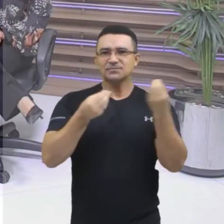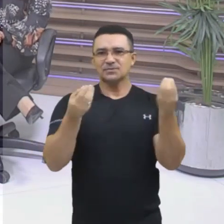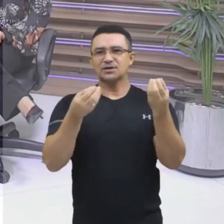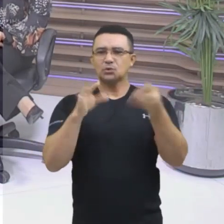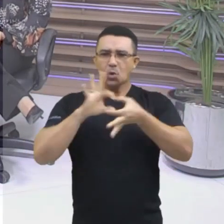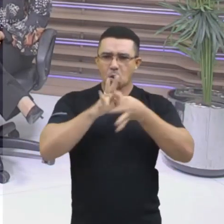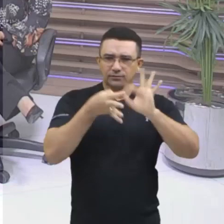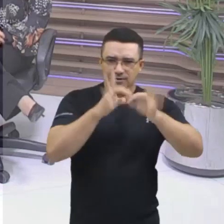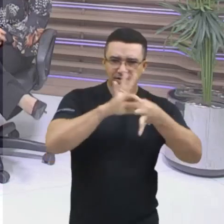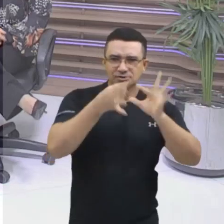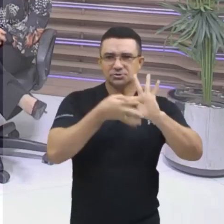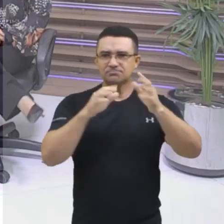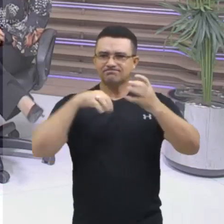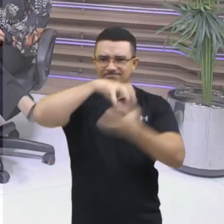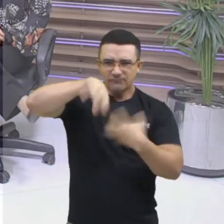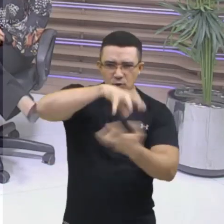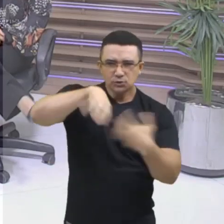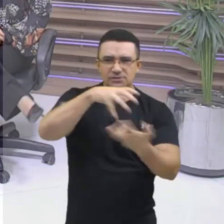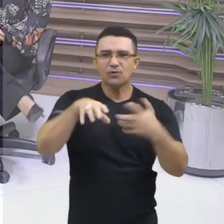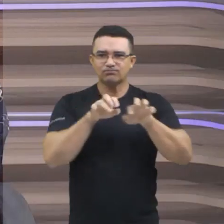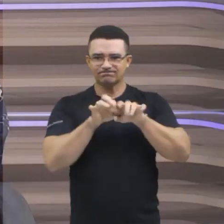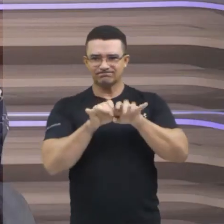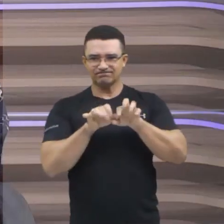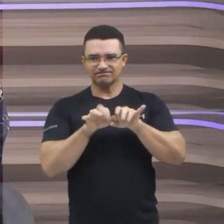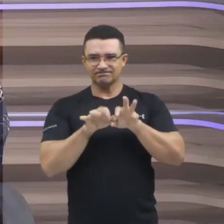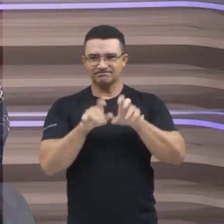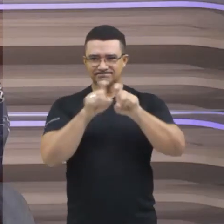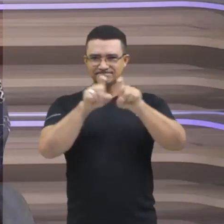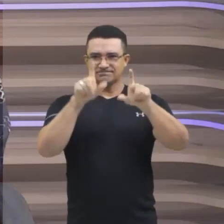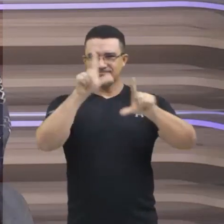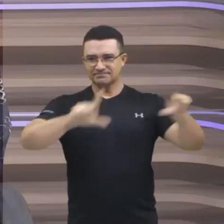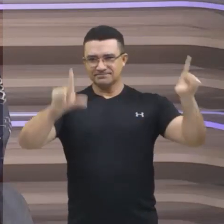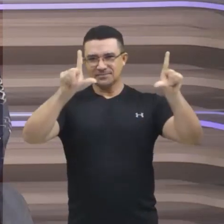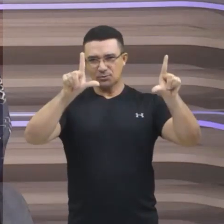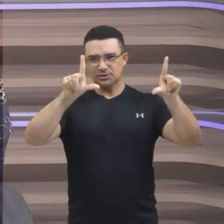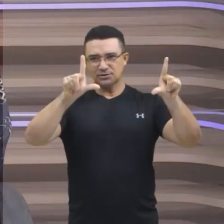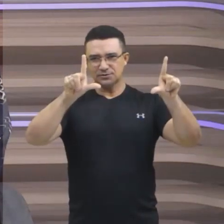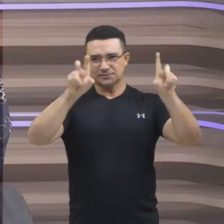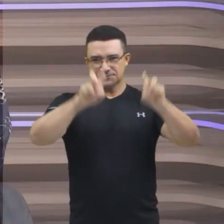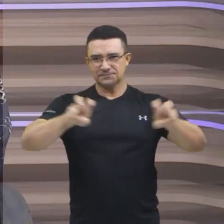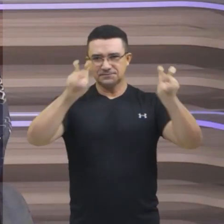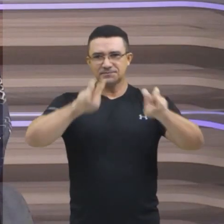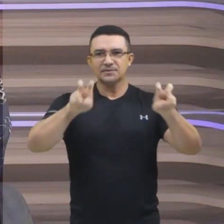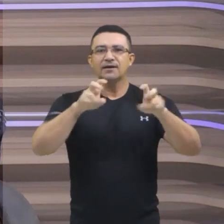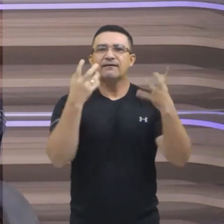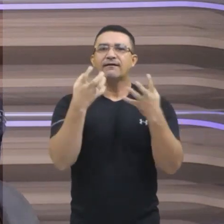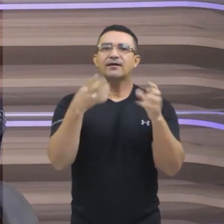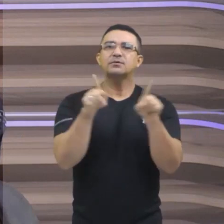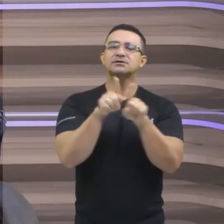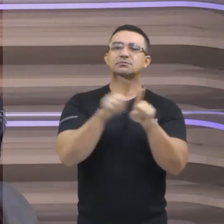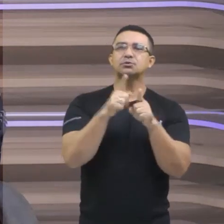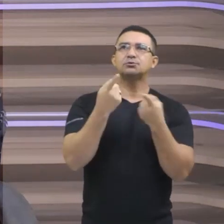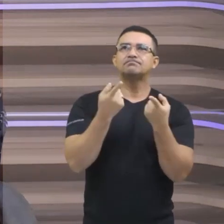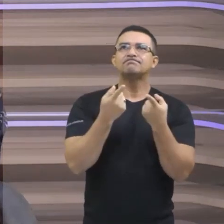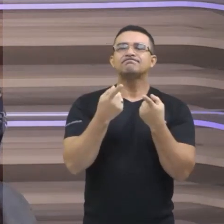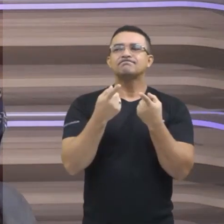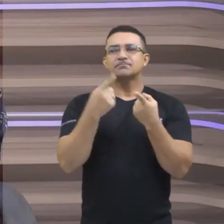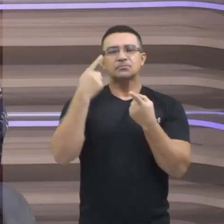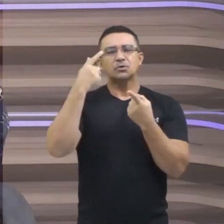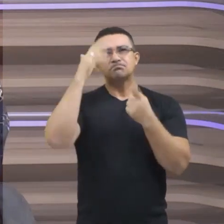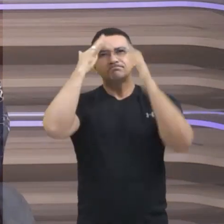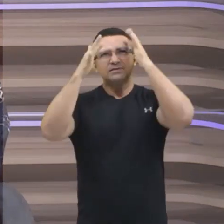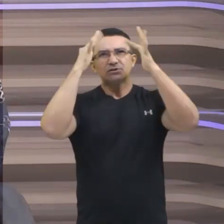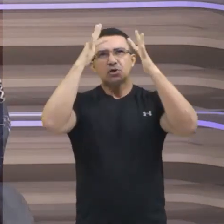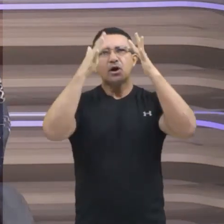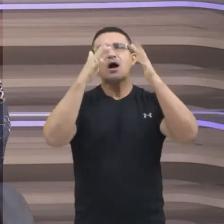digital. Inicialmente, nós devemos colocar como reflexão o que o